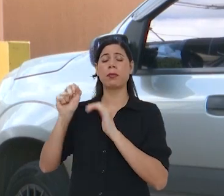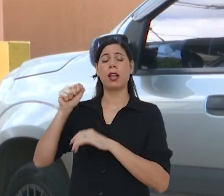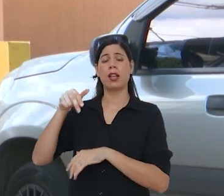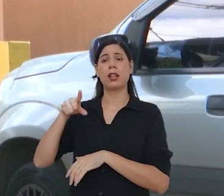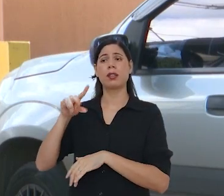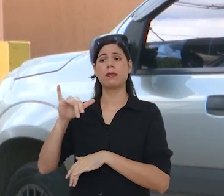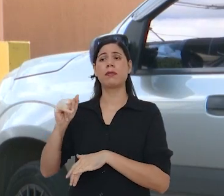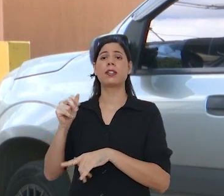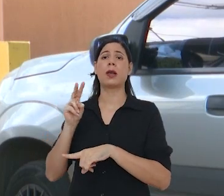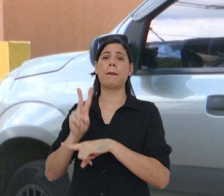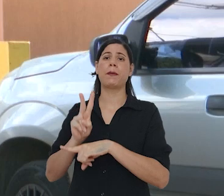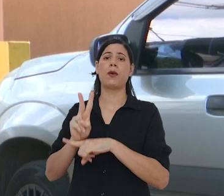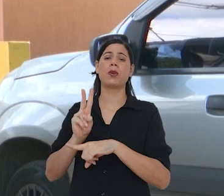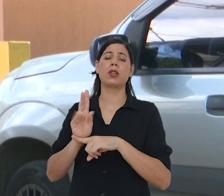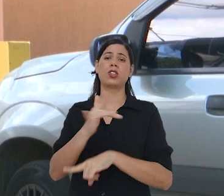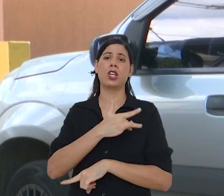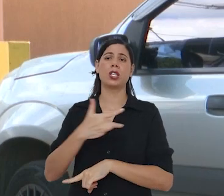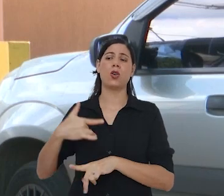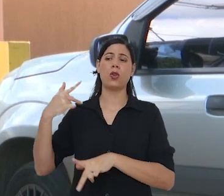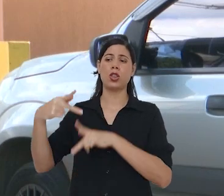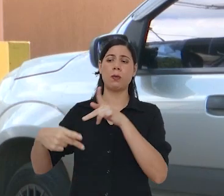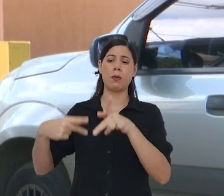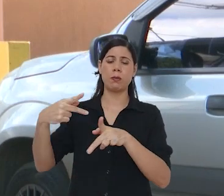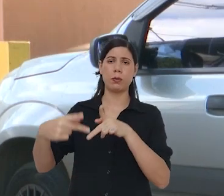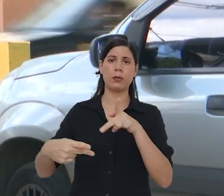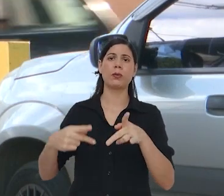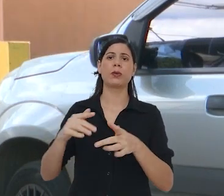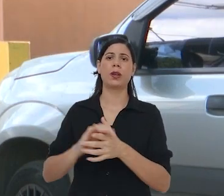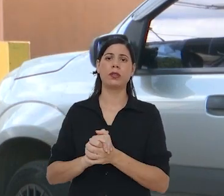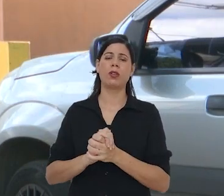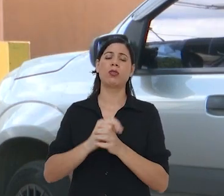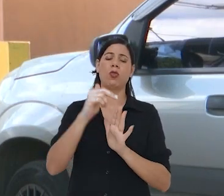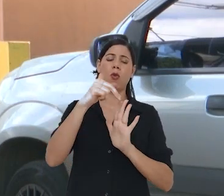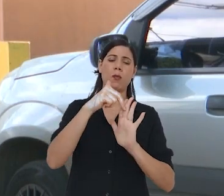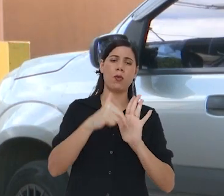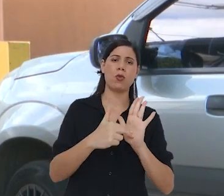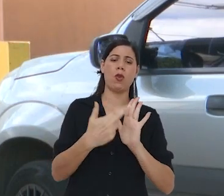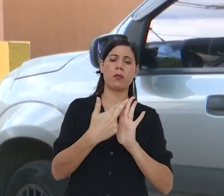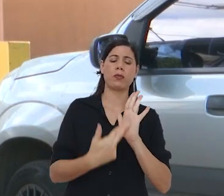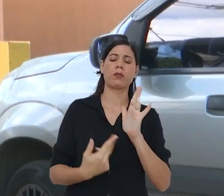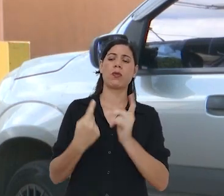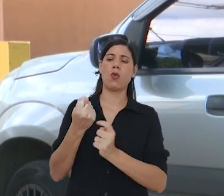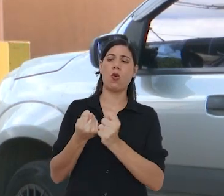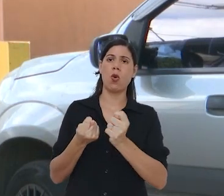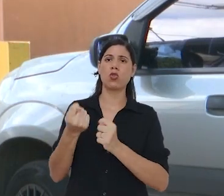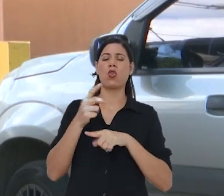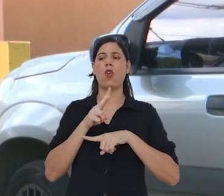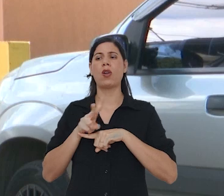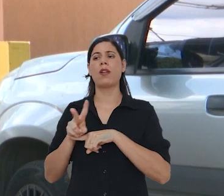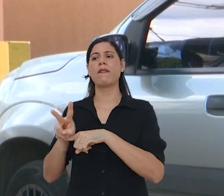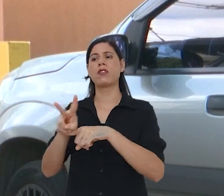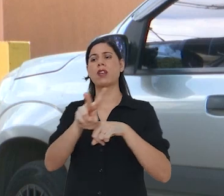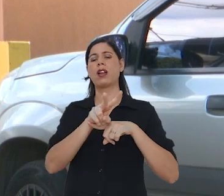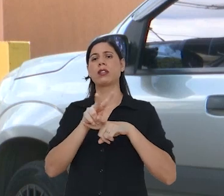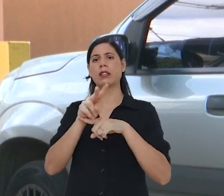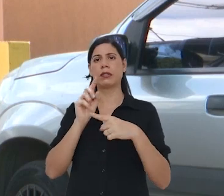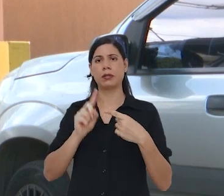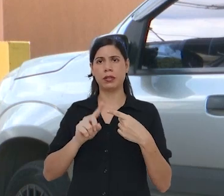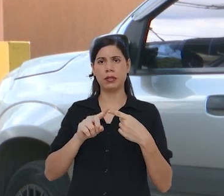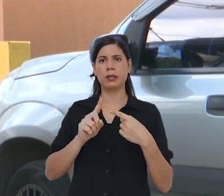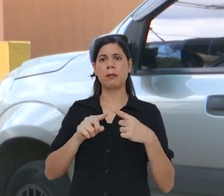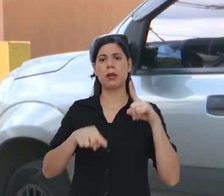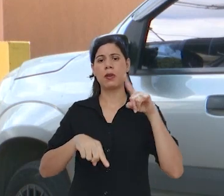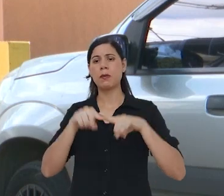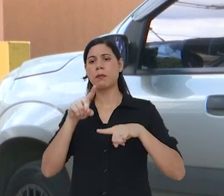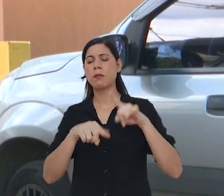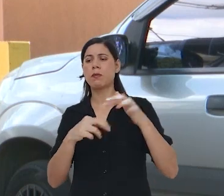a atribuição legal de proteger a saúde da população mediante normatização, controle e fiscalização de